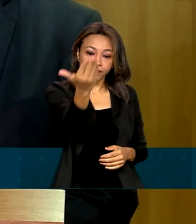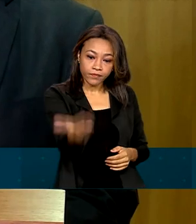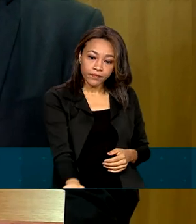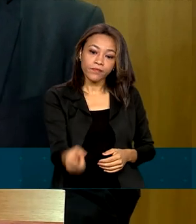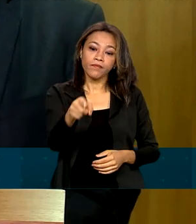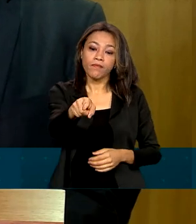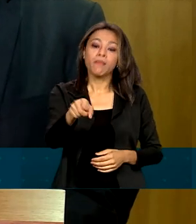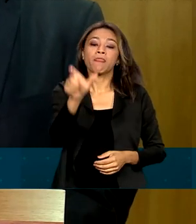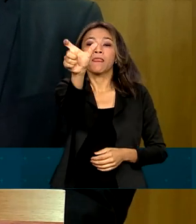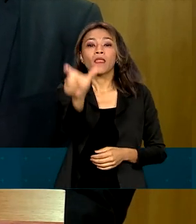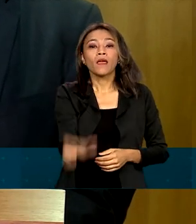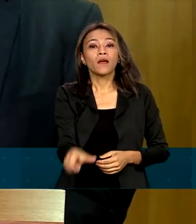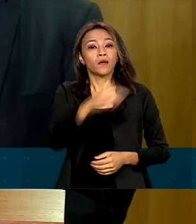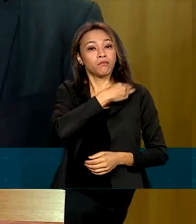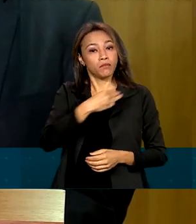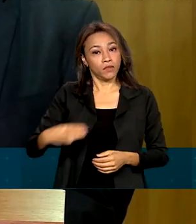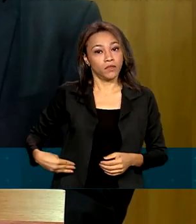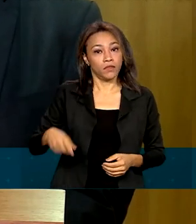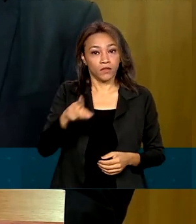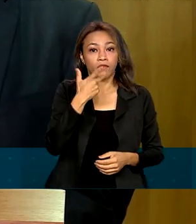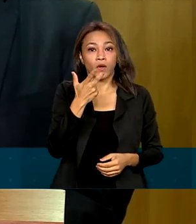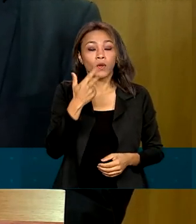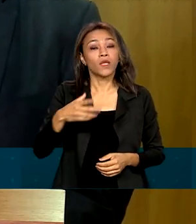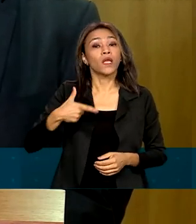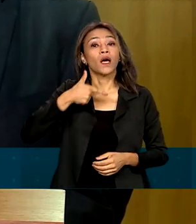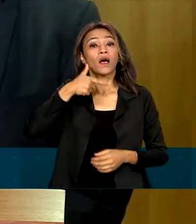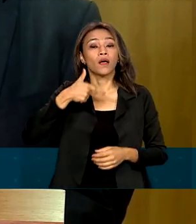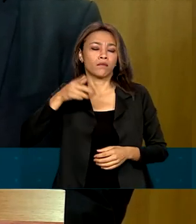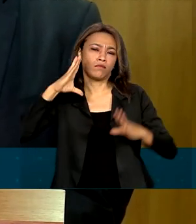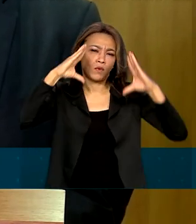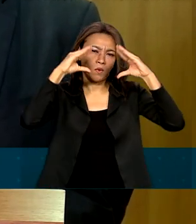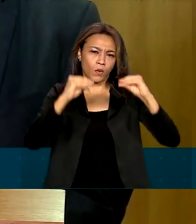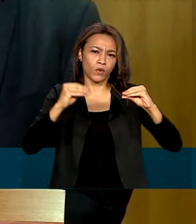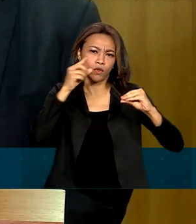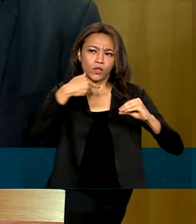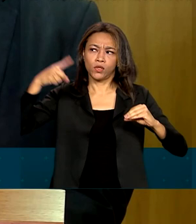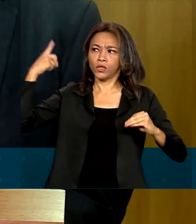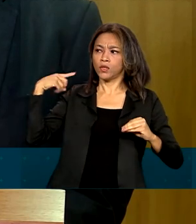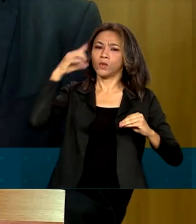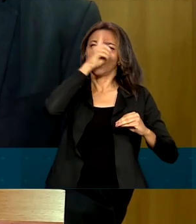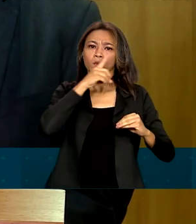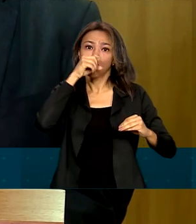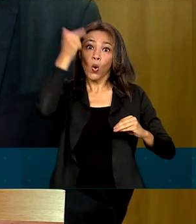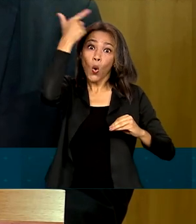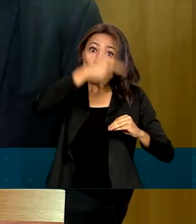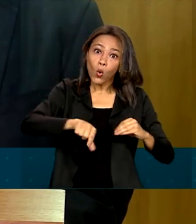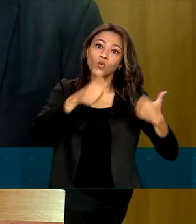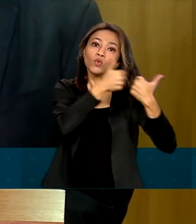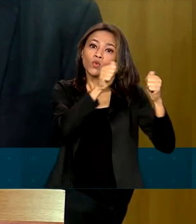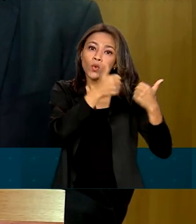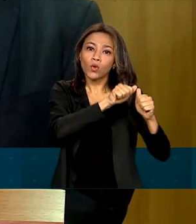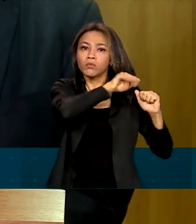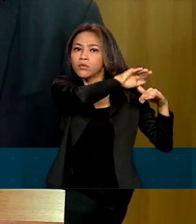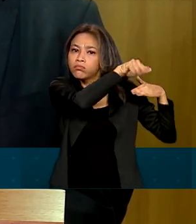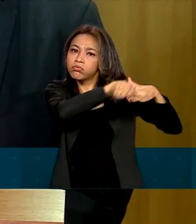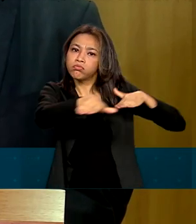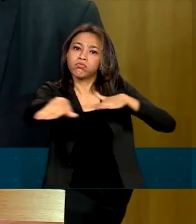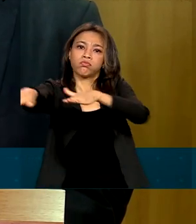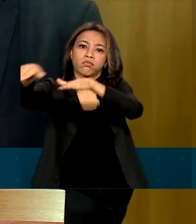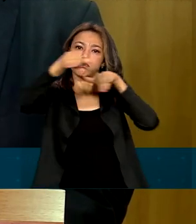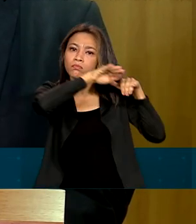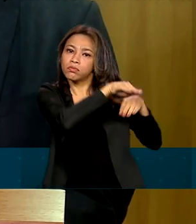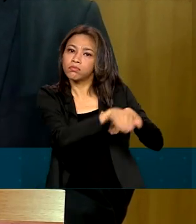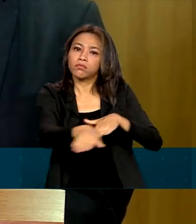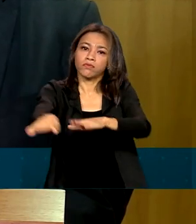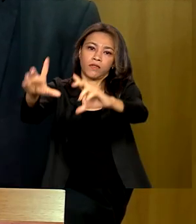Padilha, disse que na noite de domingo foram identificados outros ônibus a caminho de Brasília. Sabemos que